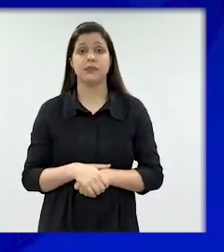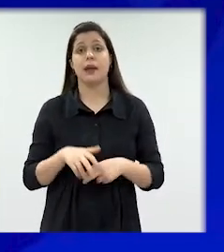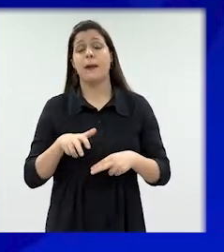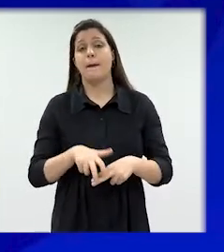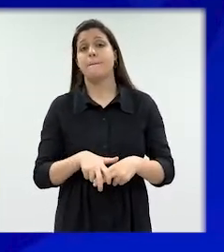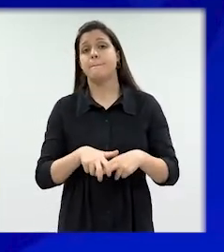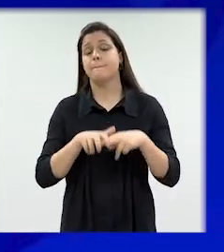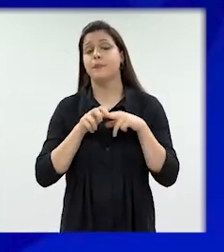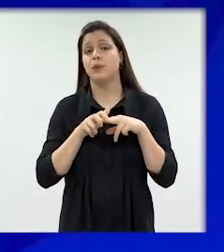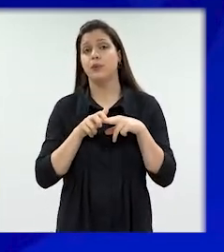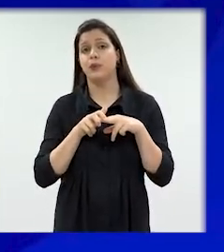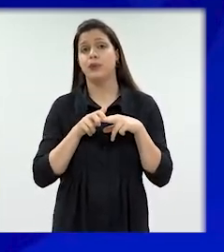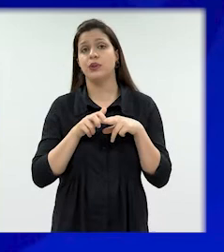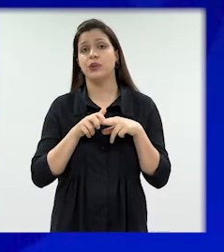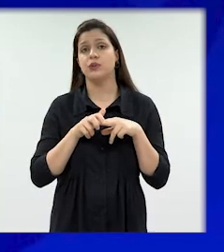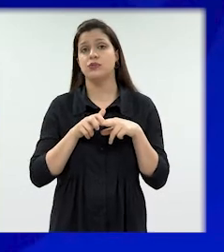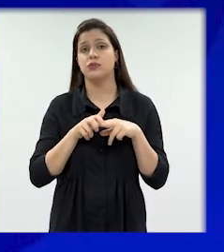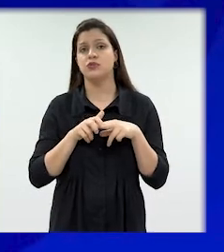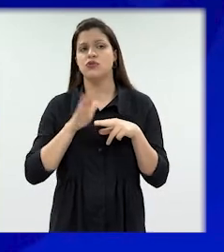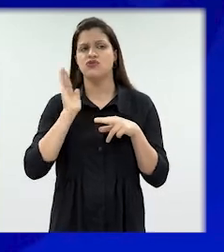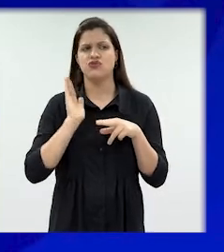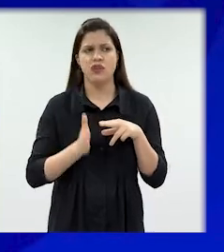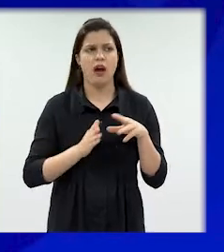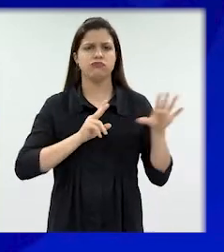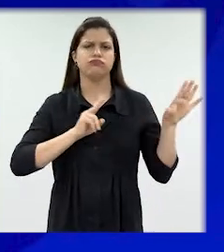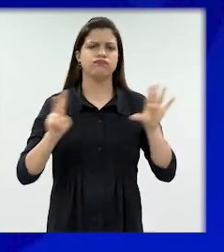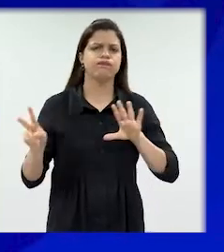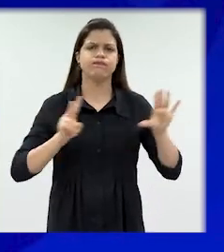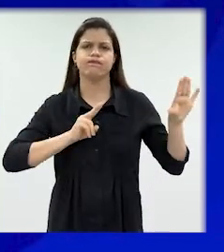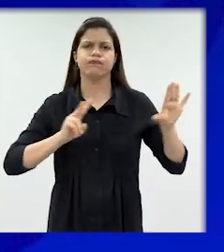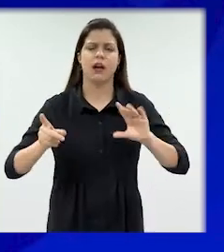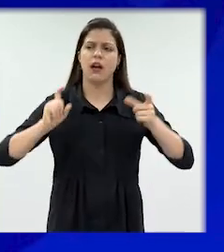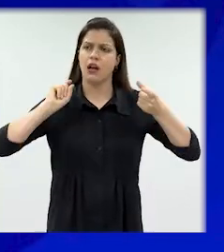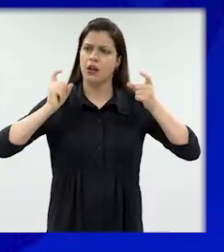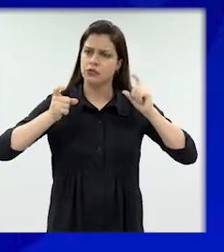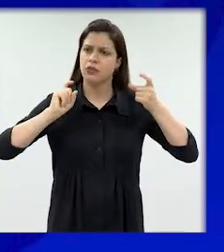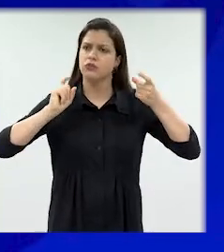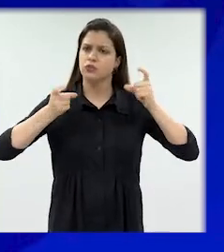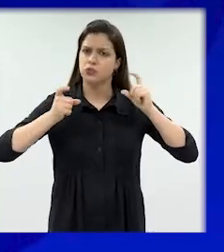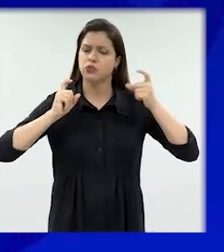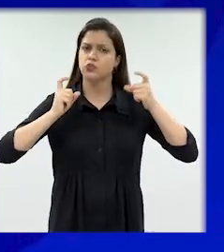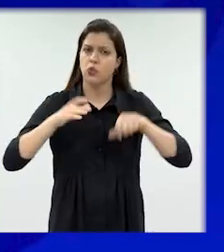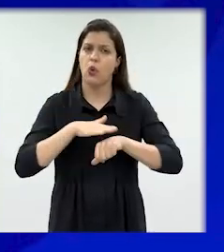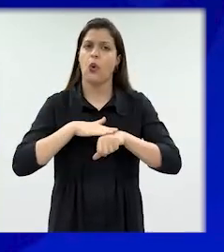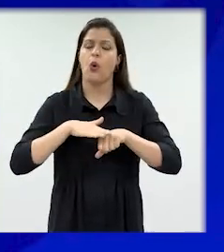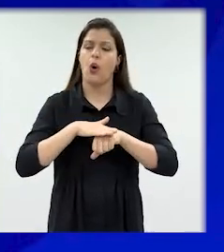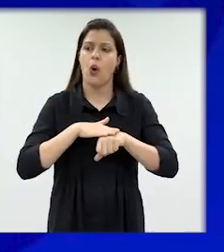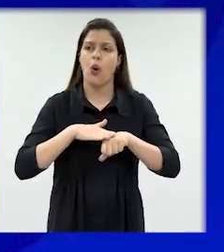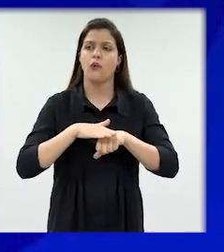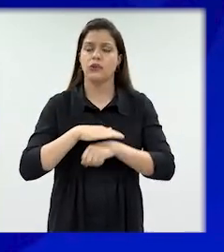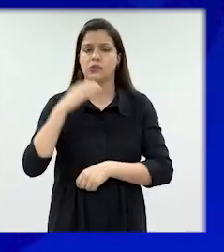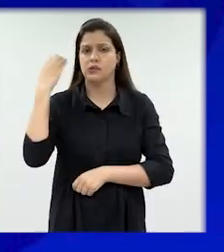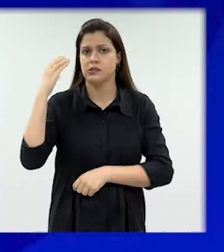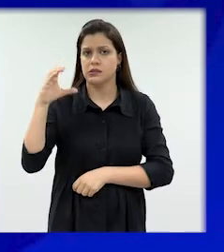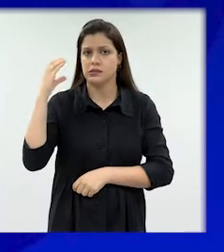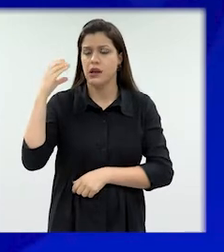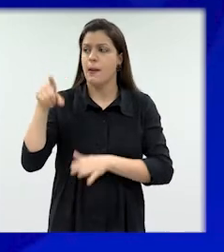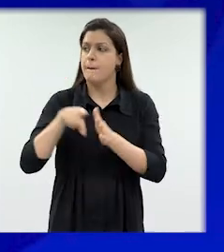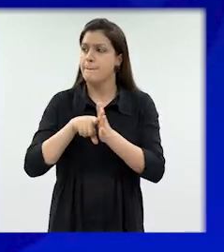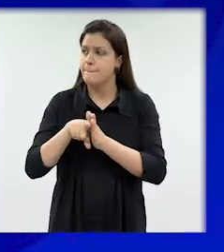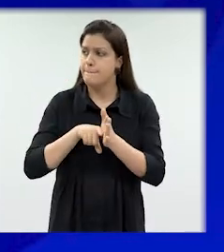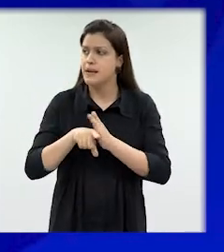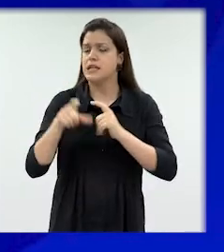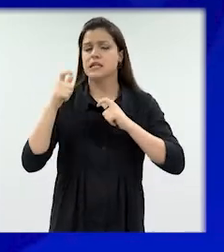E, por isso, ele vem há bastante tempo se reunindo com infectologistas, com cientistas da